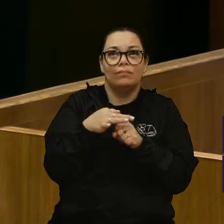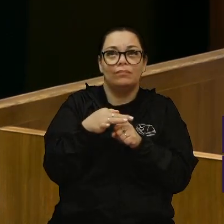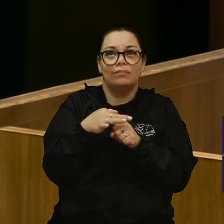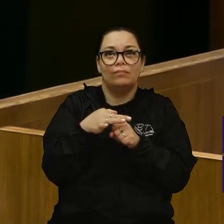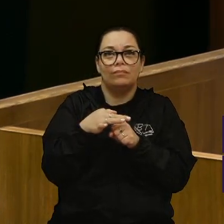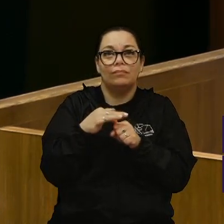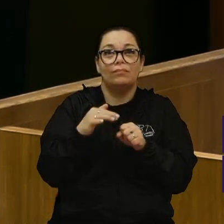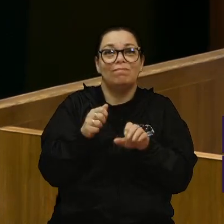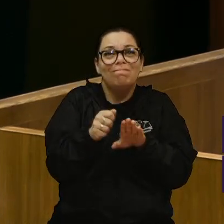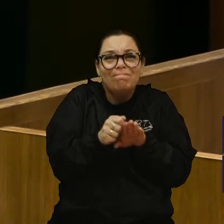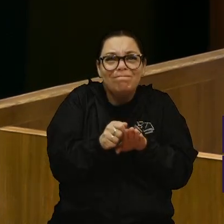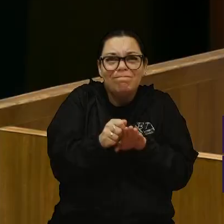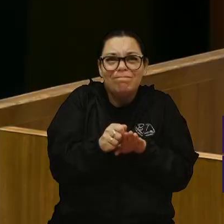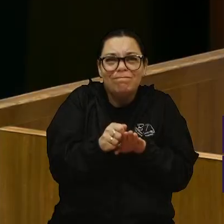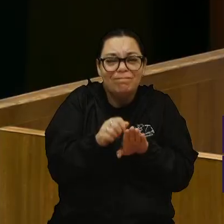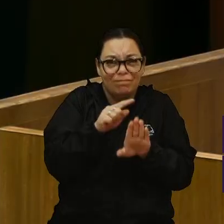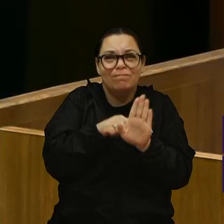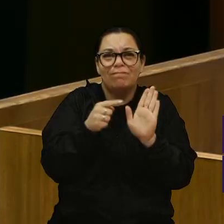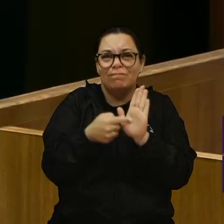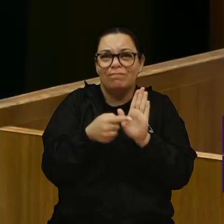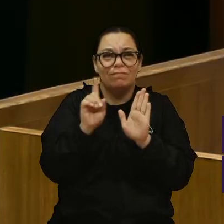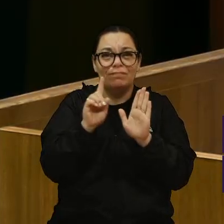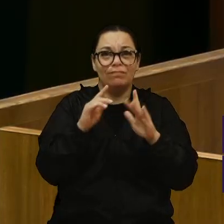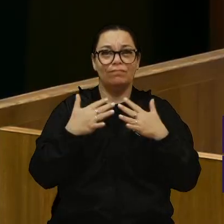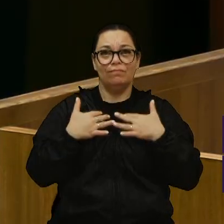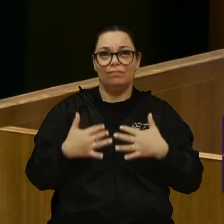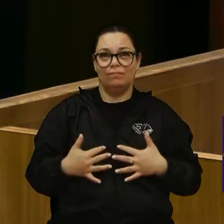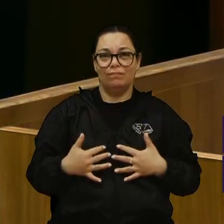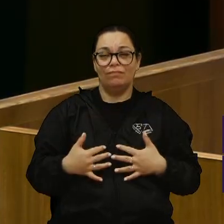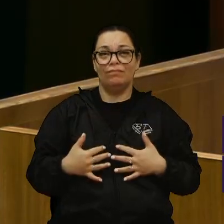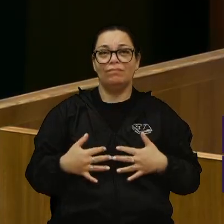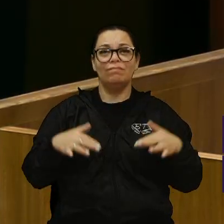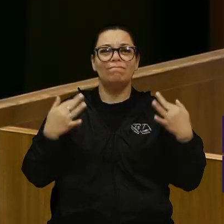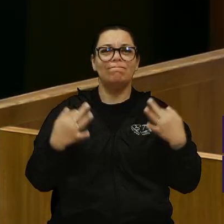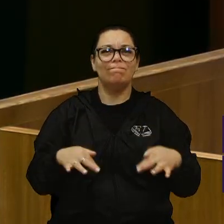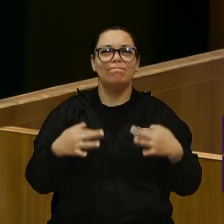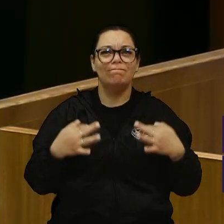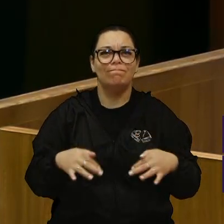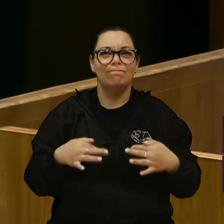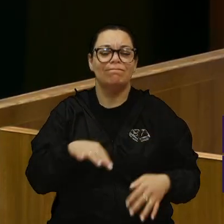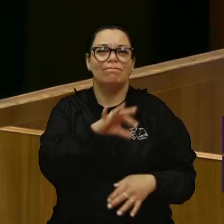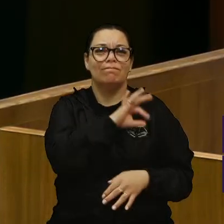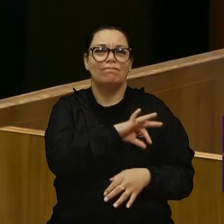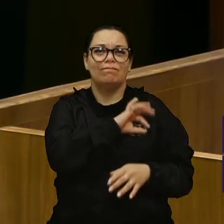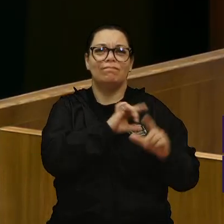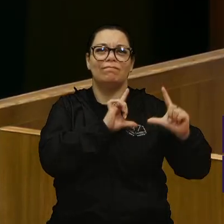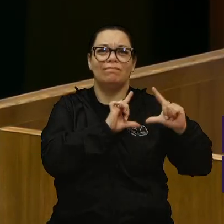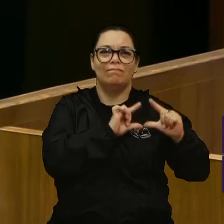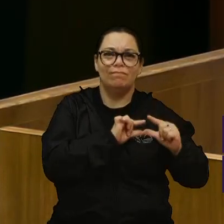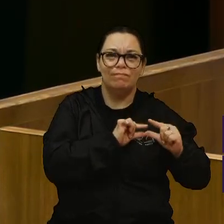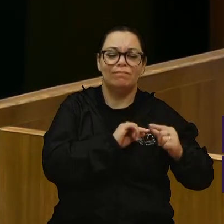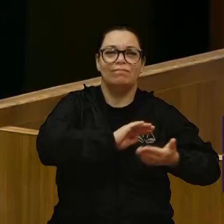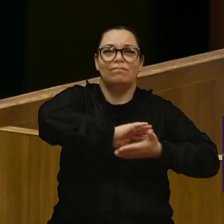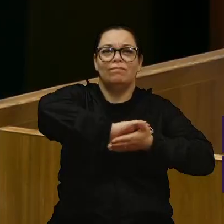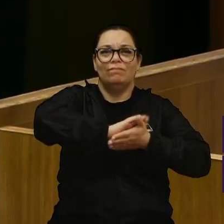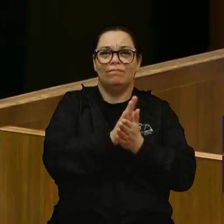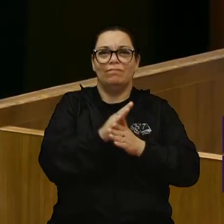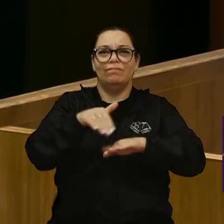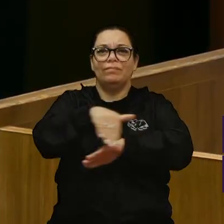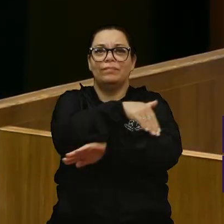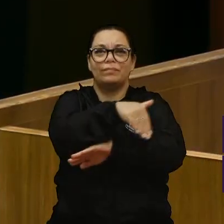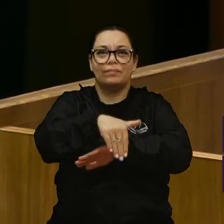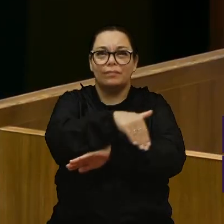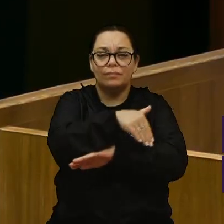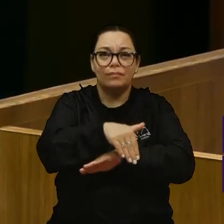E esse sapato não é só físico, é o corpo que dói, é a renda que não chega, é o preconceito na rua,